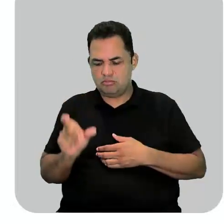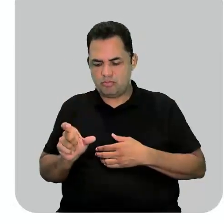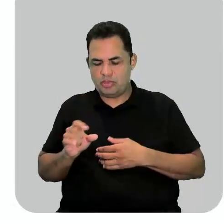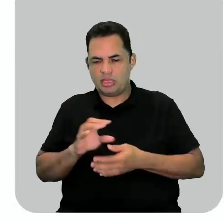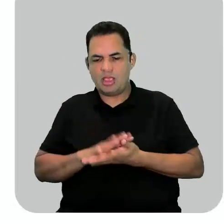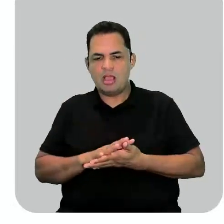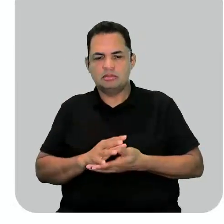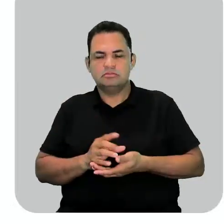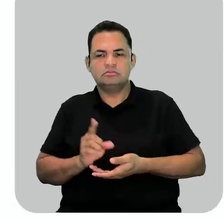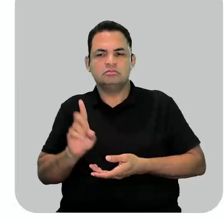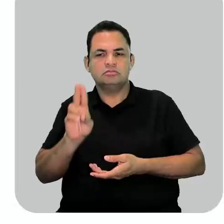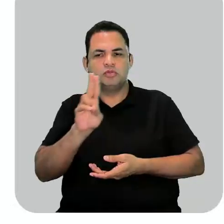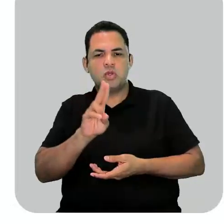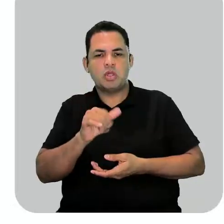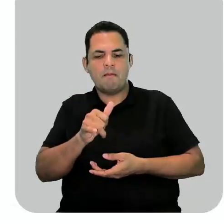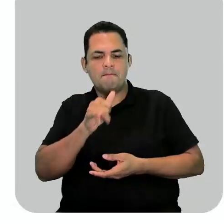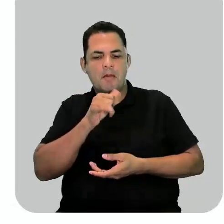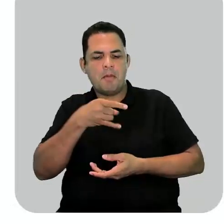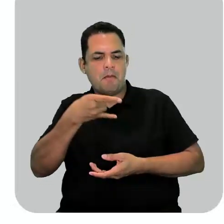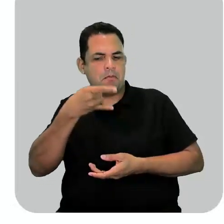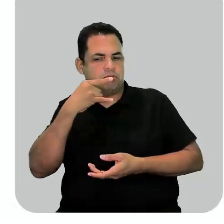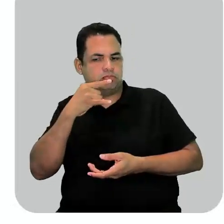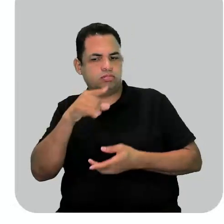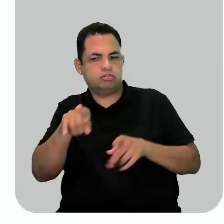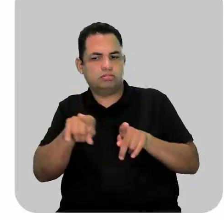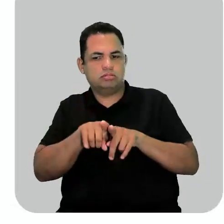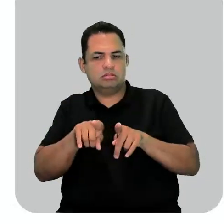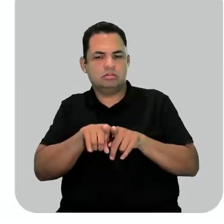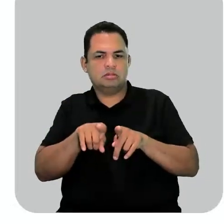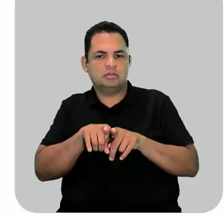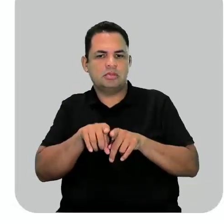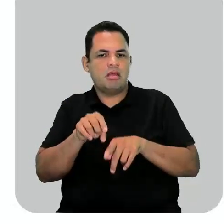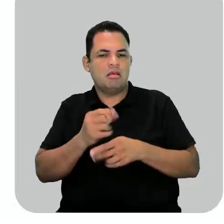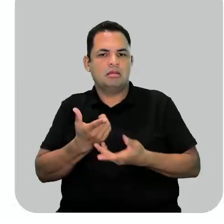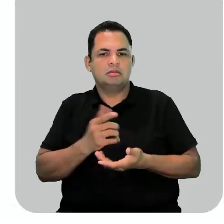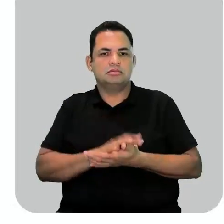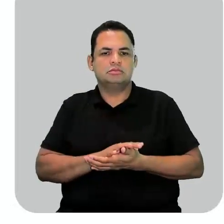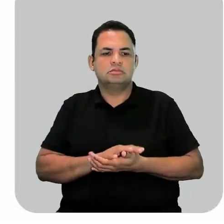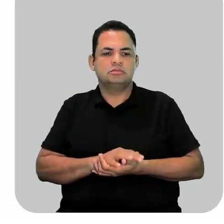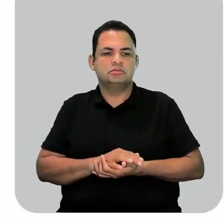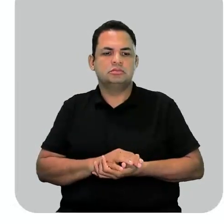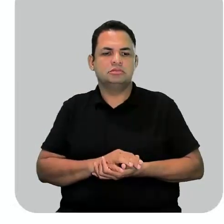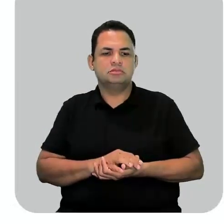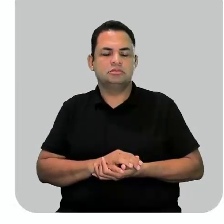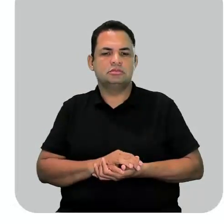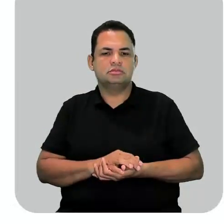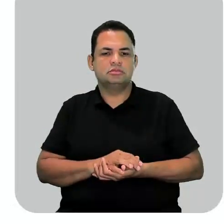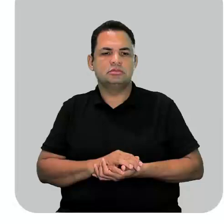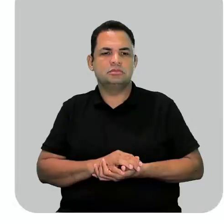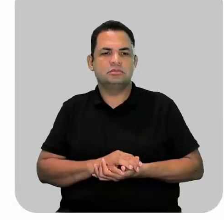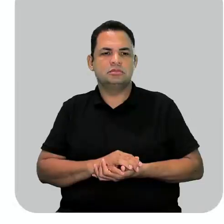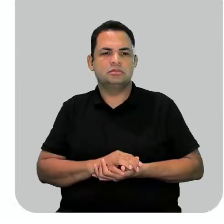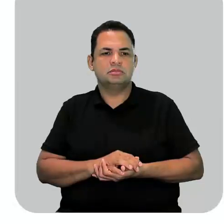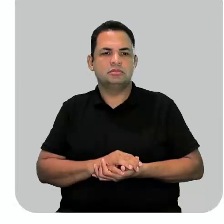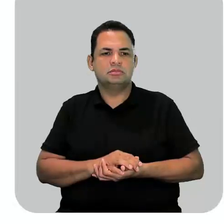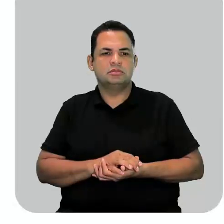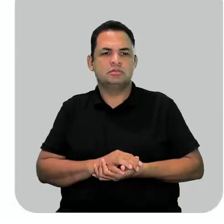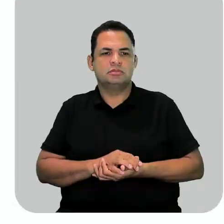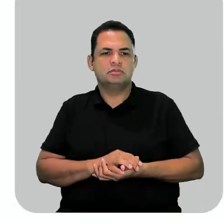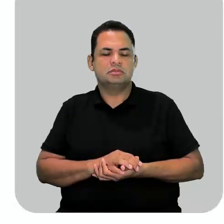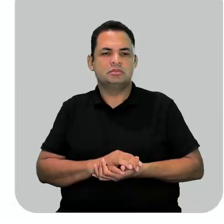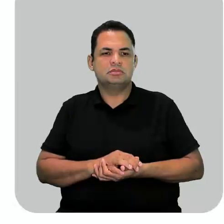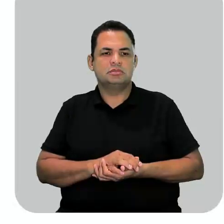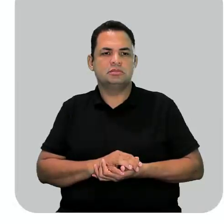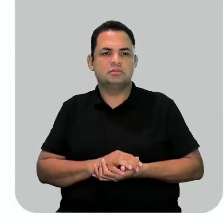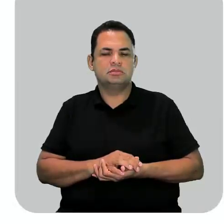uso de uma certa quantidade de bebida alcoólica, isso quando ele fala certa quantidade, pessoal, já tenha em mente que não é tipo você